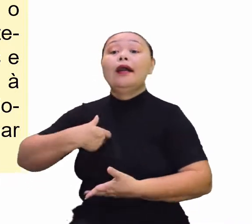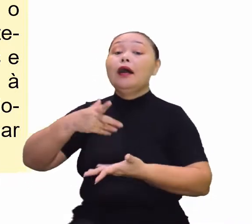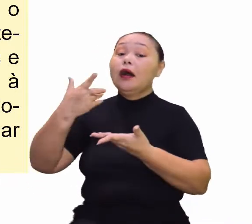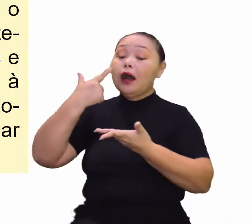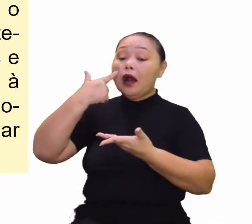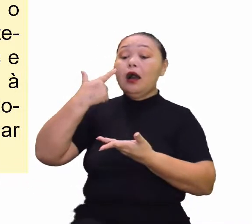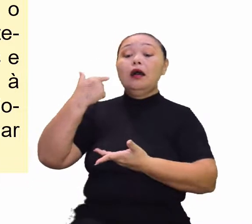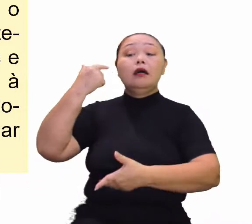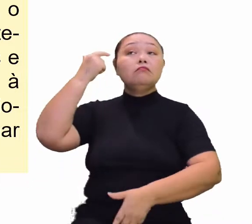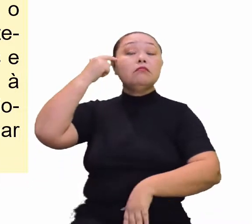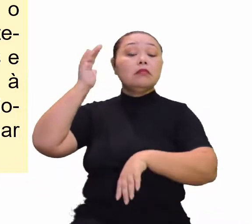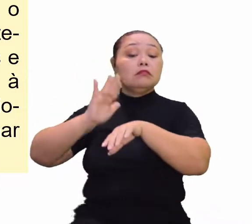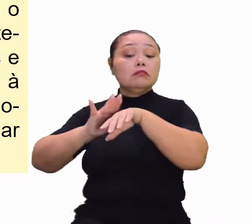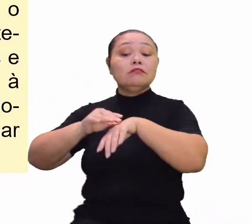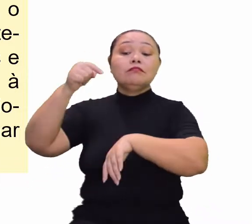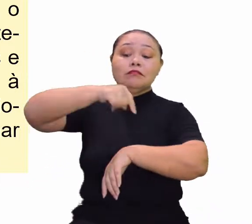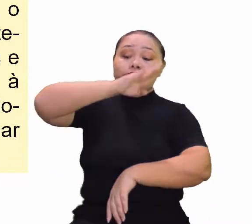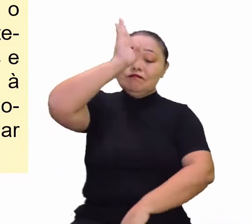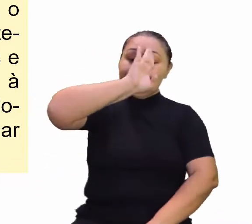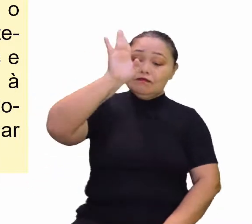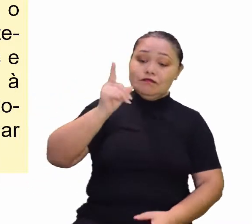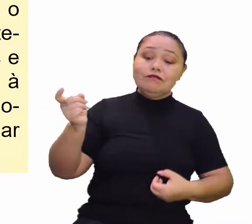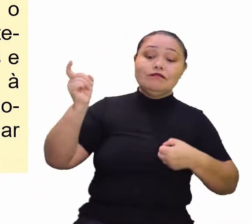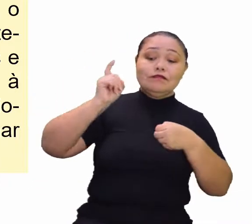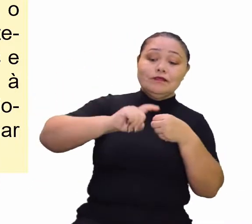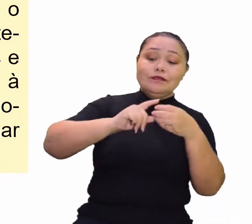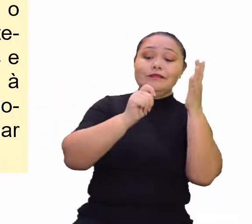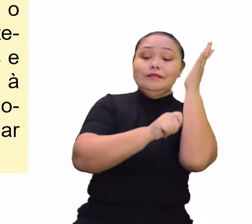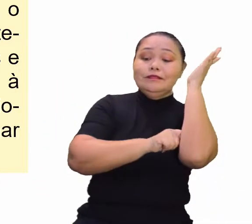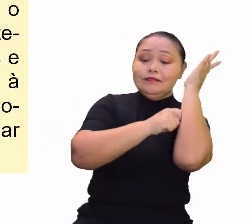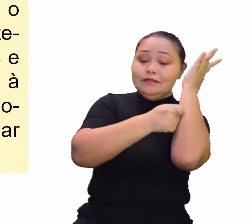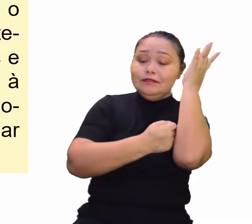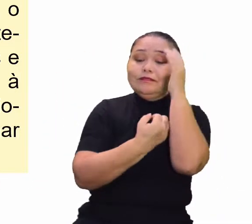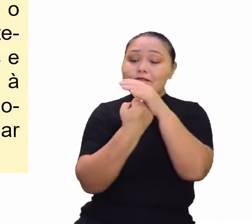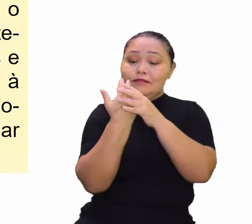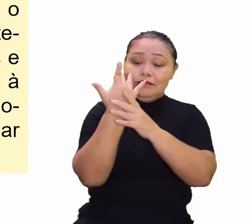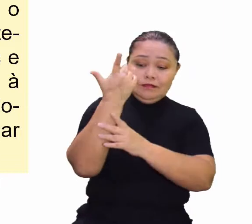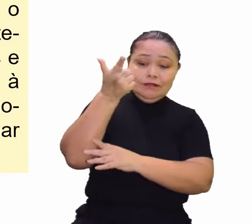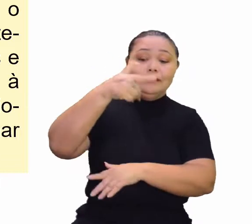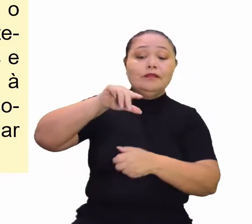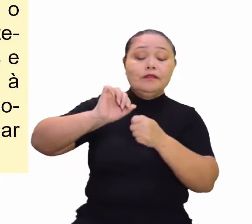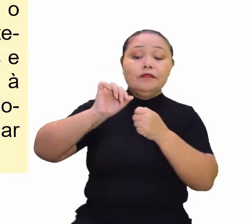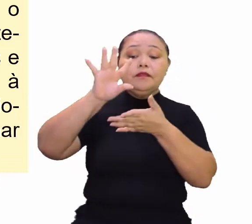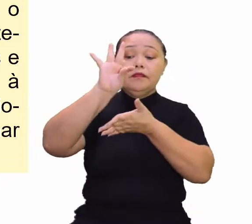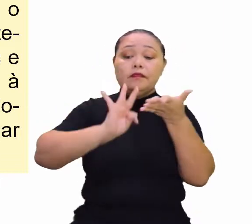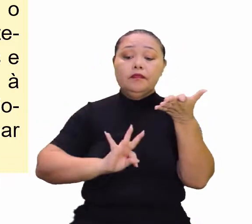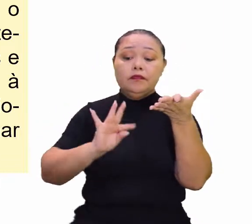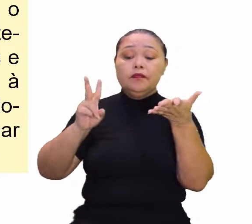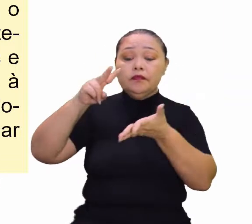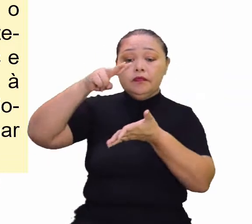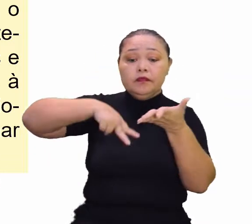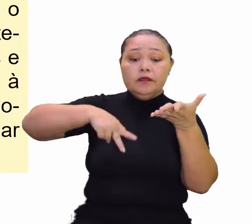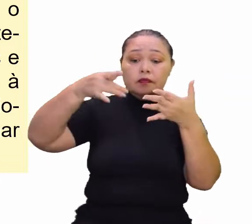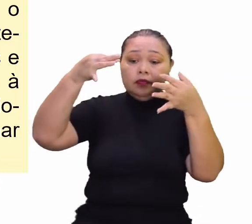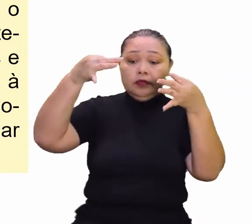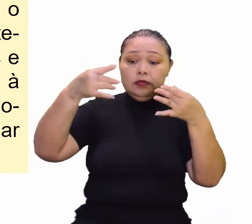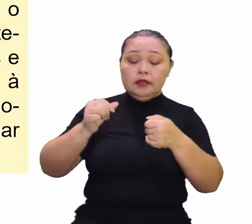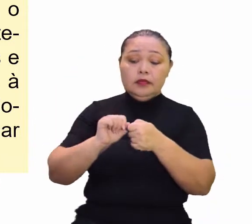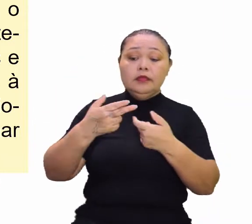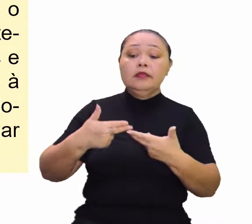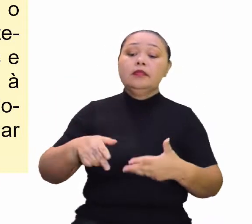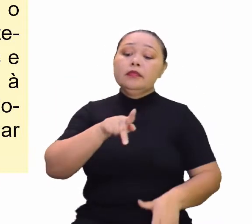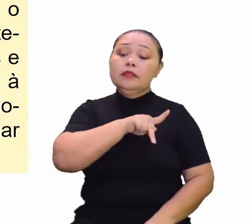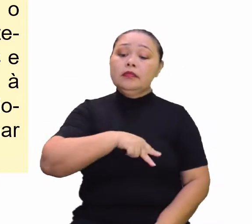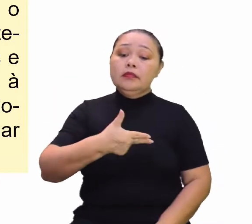decidiram reativar aqui no Brasil a borracha. Muito bem, e lembrando, né, esse texto está dizendo, que a gente leu com detalhe,